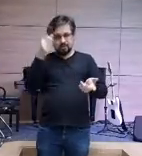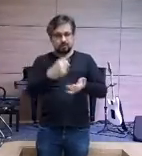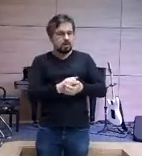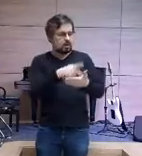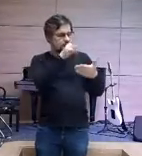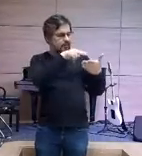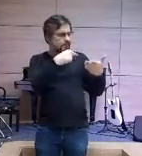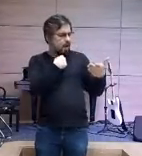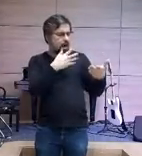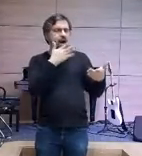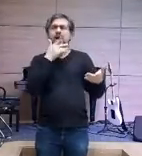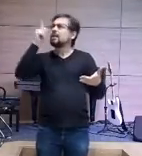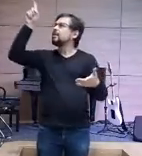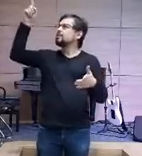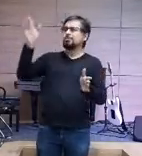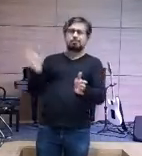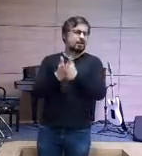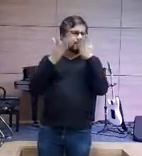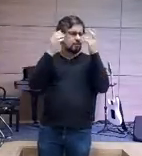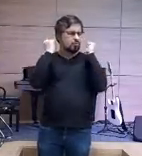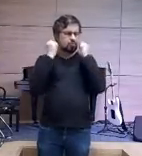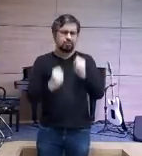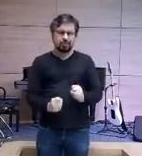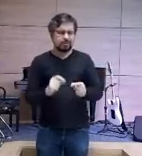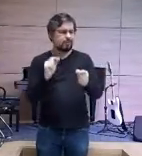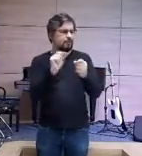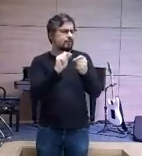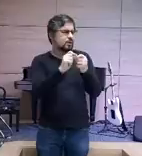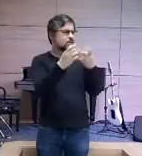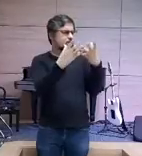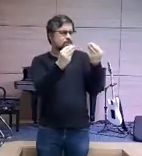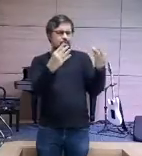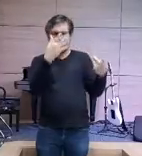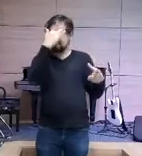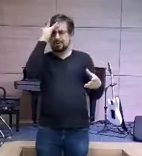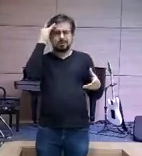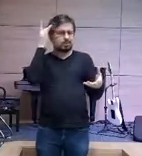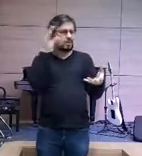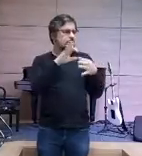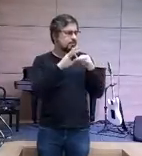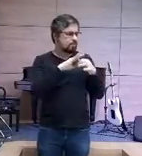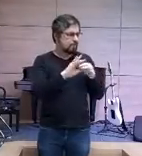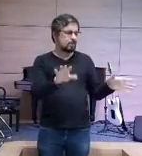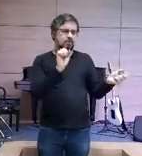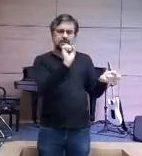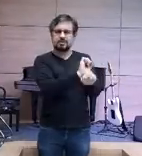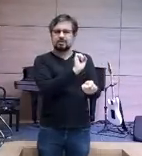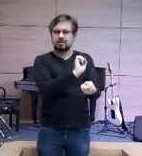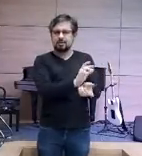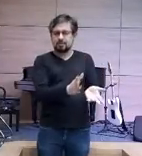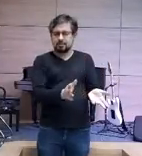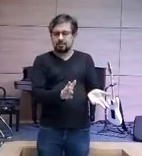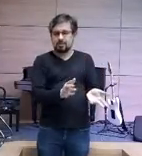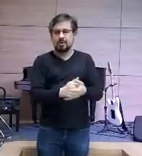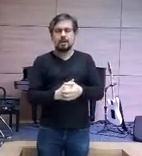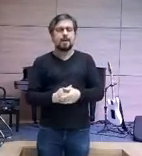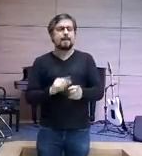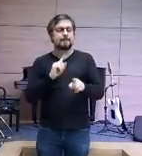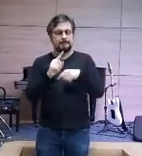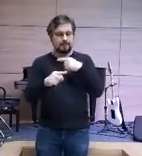aqui Deus maravilhoso que Deus poderoso fez tantas pessoas tirou da escravidão e logo em seguida